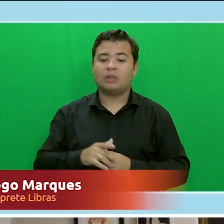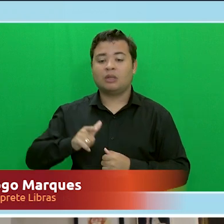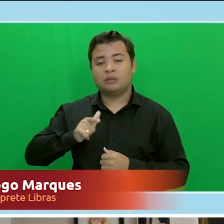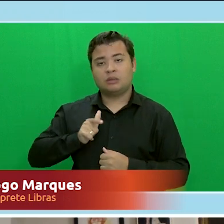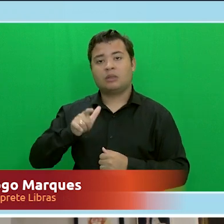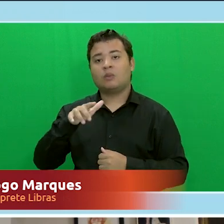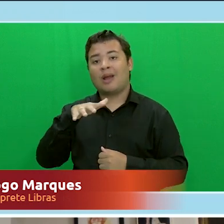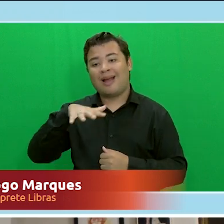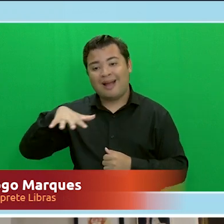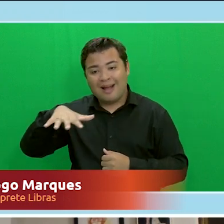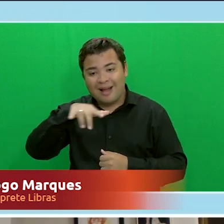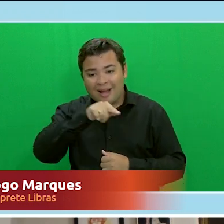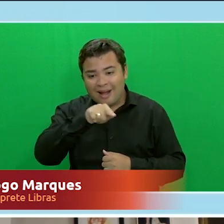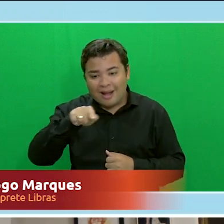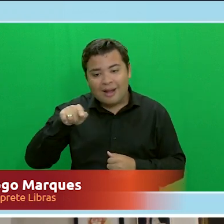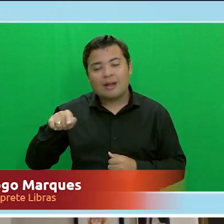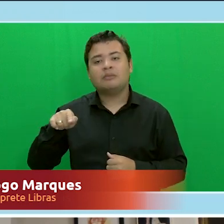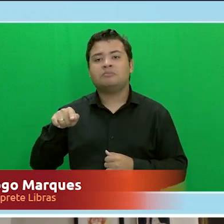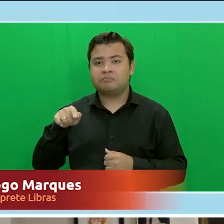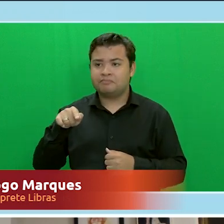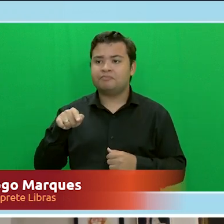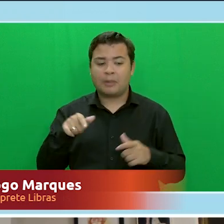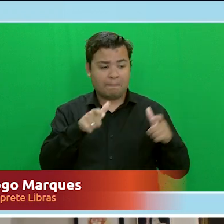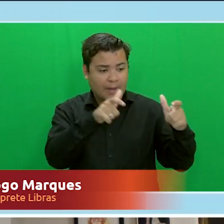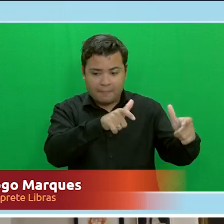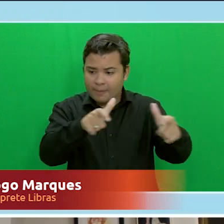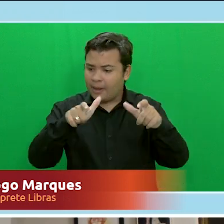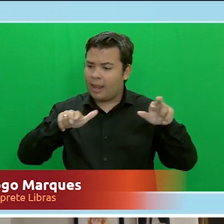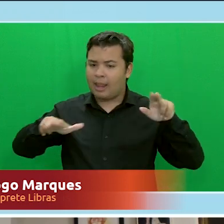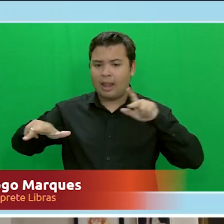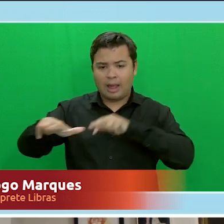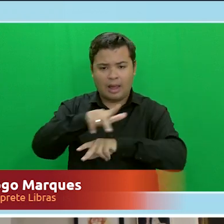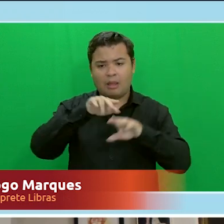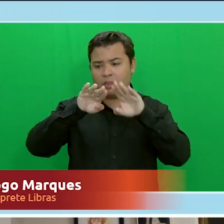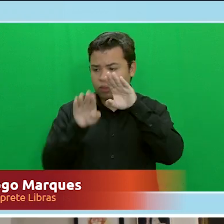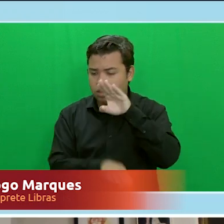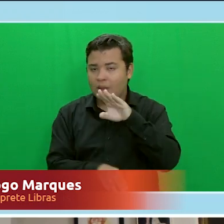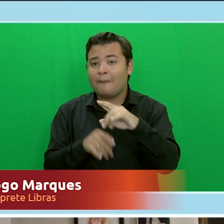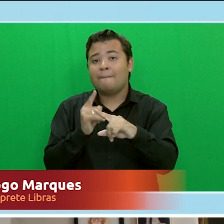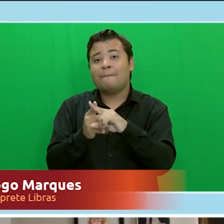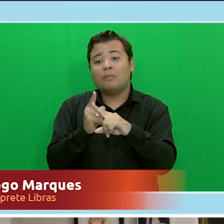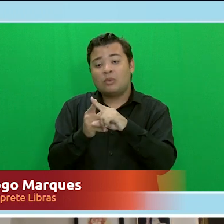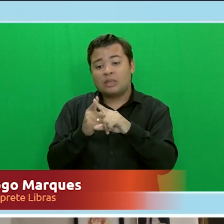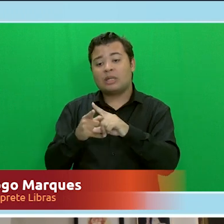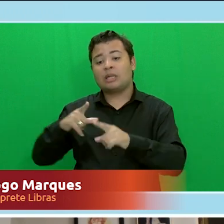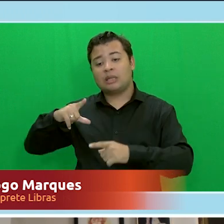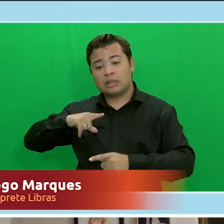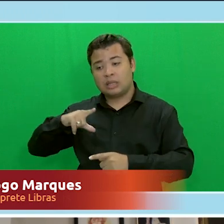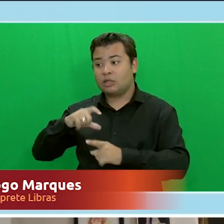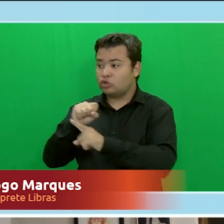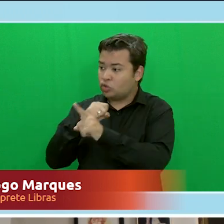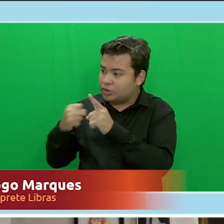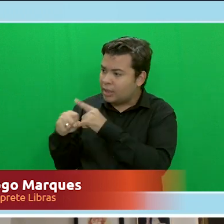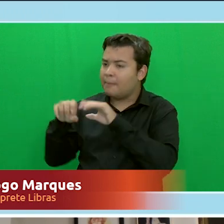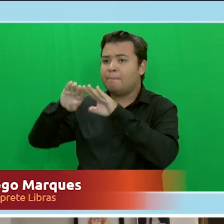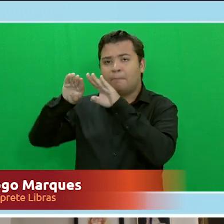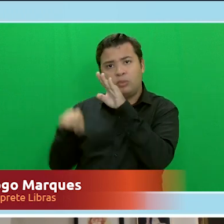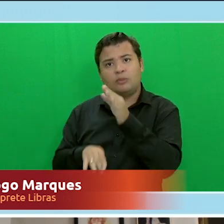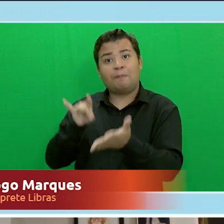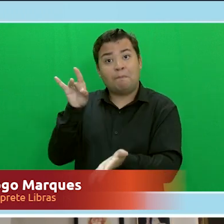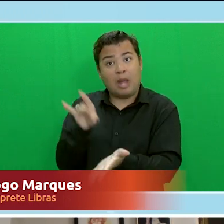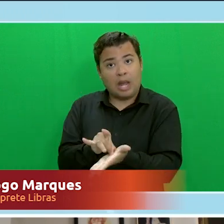menos isso. A espacialização, isso dá bem de forma desigual pela desigualdade que temos na